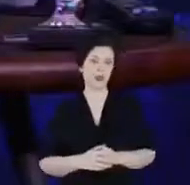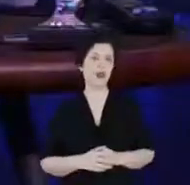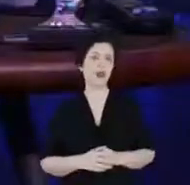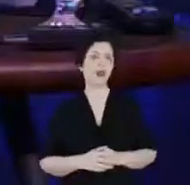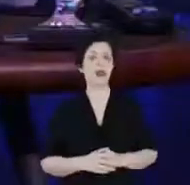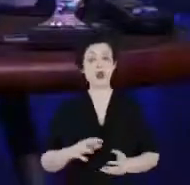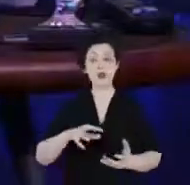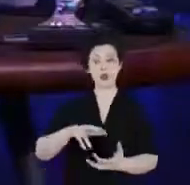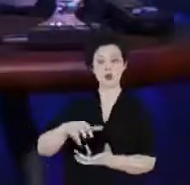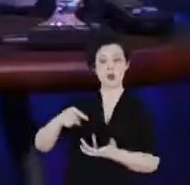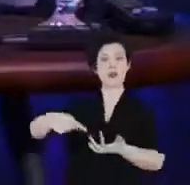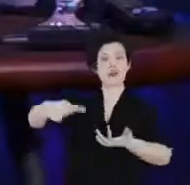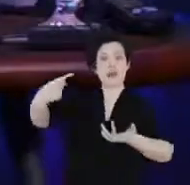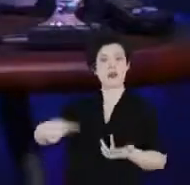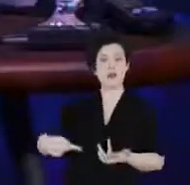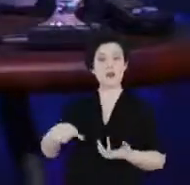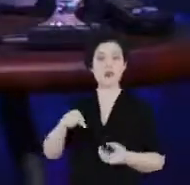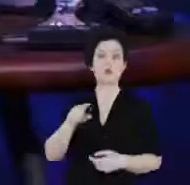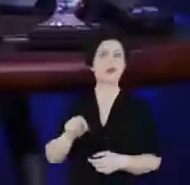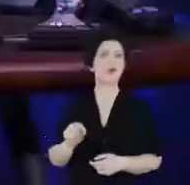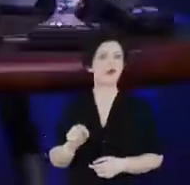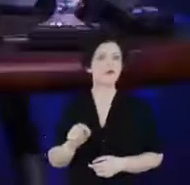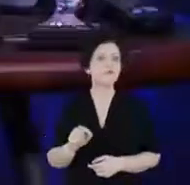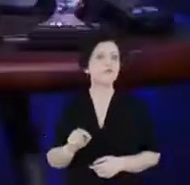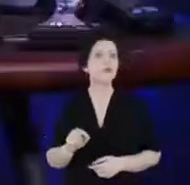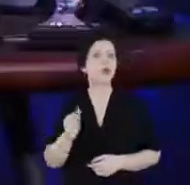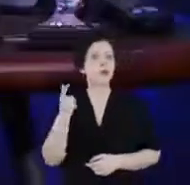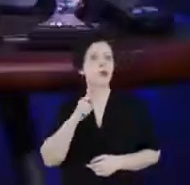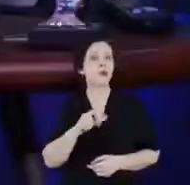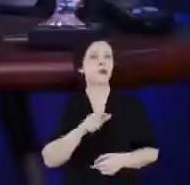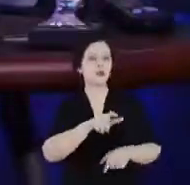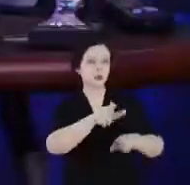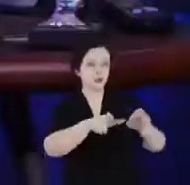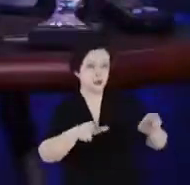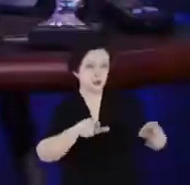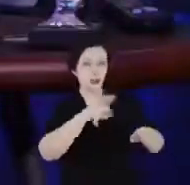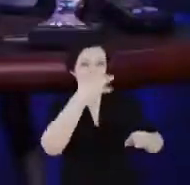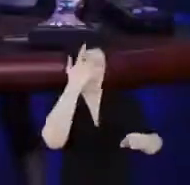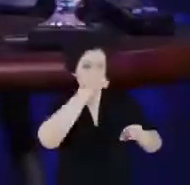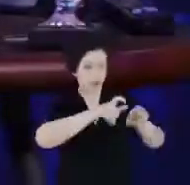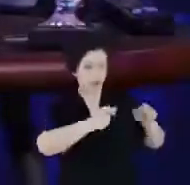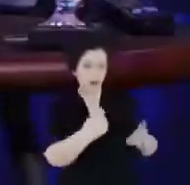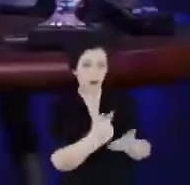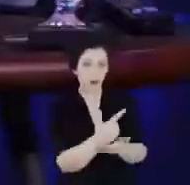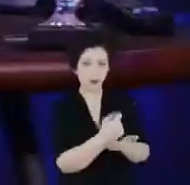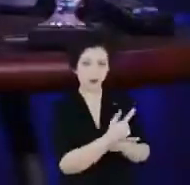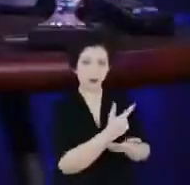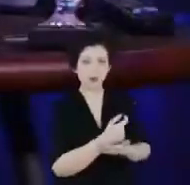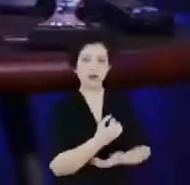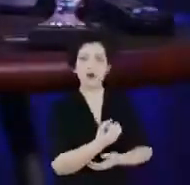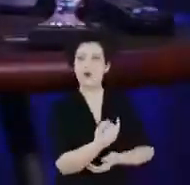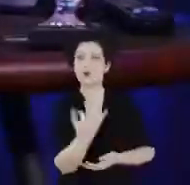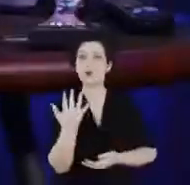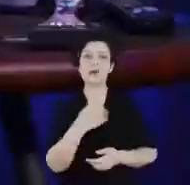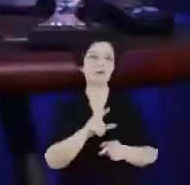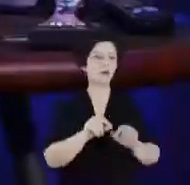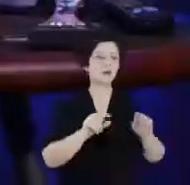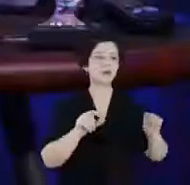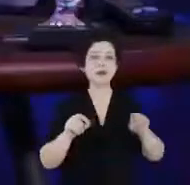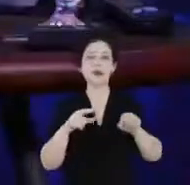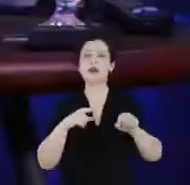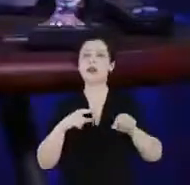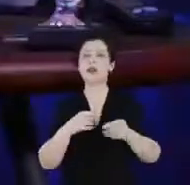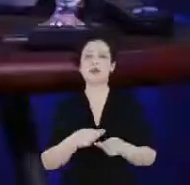maior desafio dele é gerar mercado para o consumo da quantidade de recursos renováveis que a gente